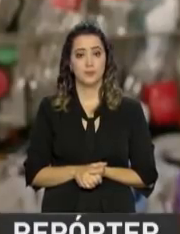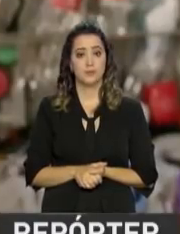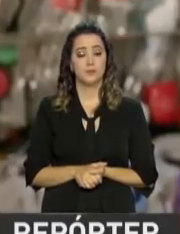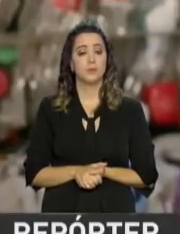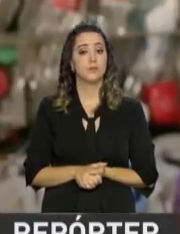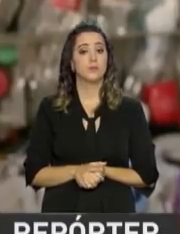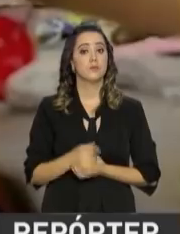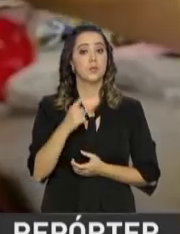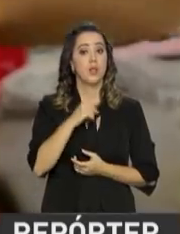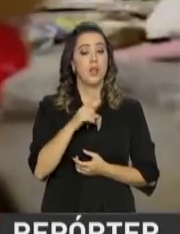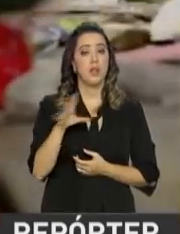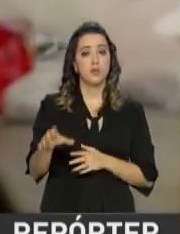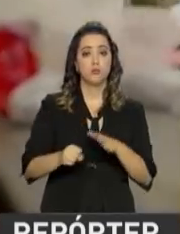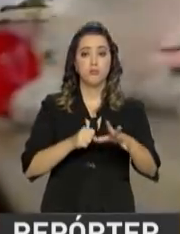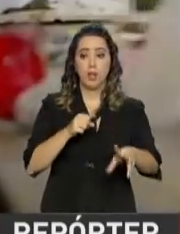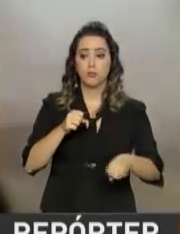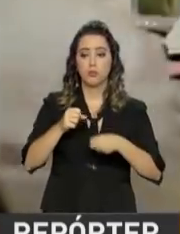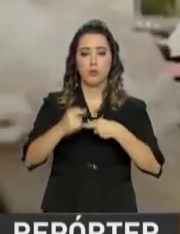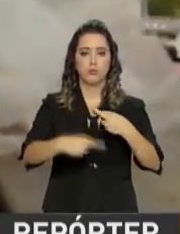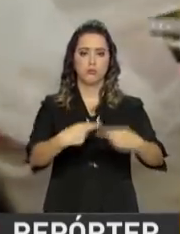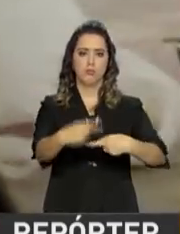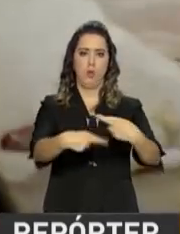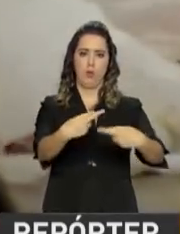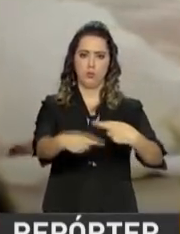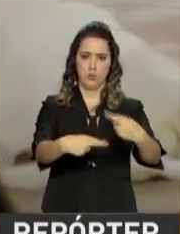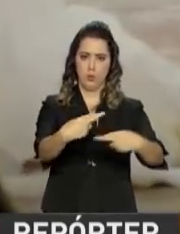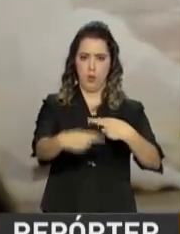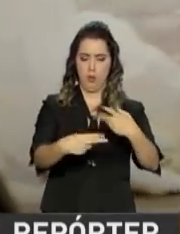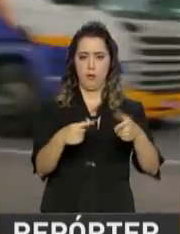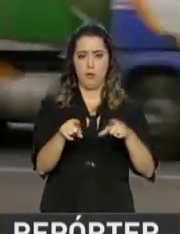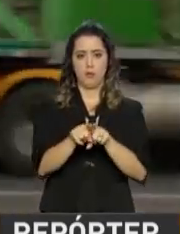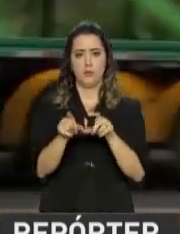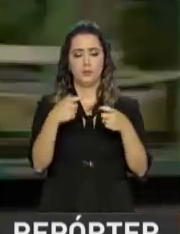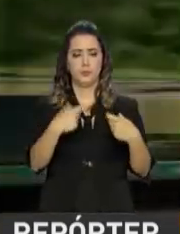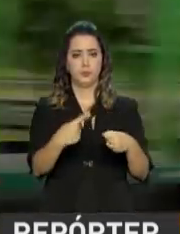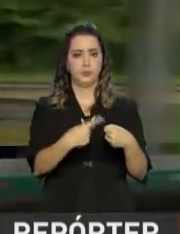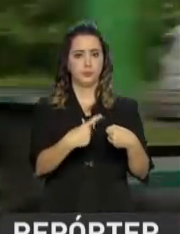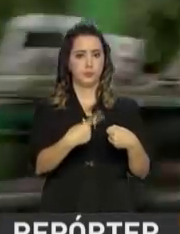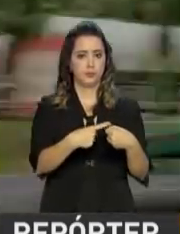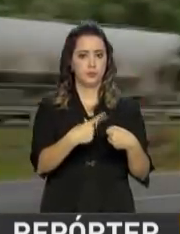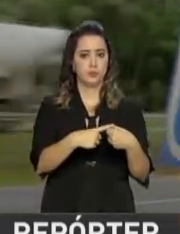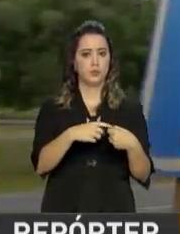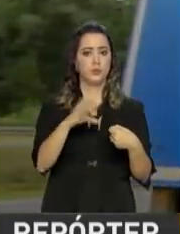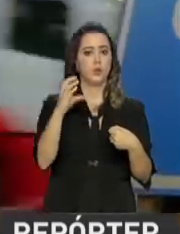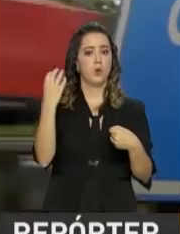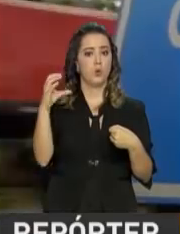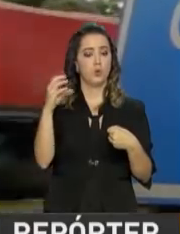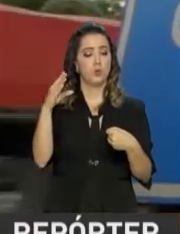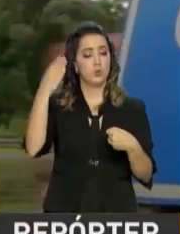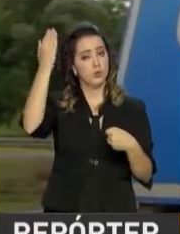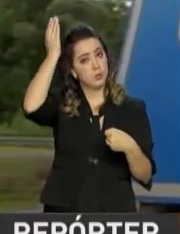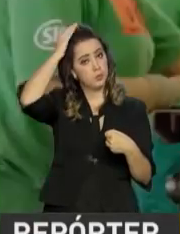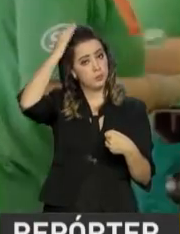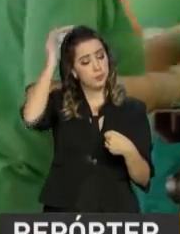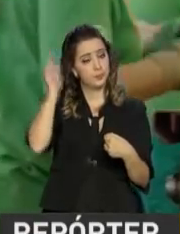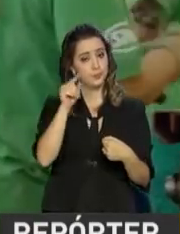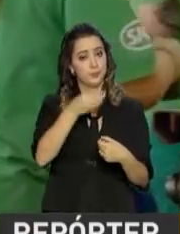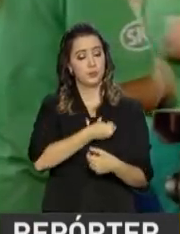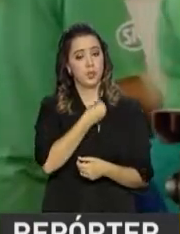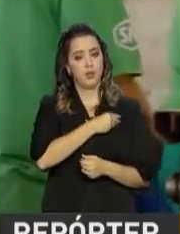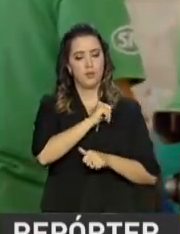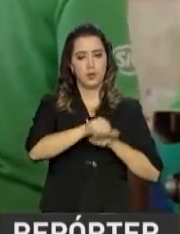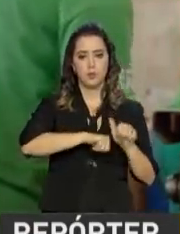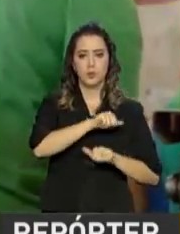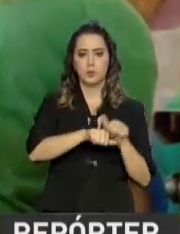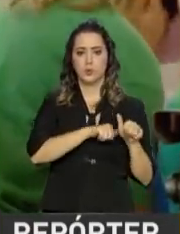Naraci é catadora de resíduos no município de Campo Largo, região metropolitana de Curitiba, Paraná. A vida dela